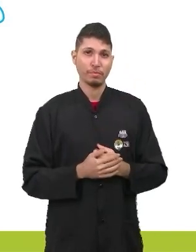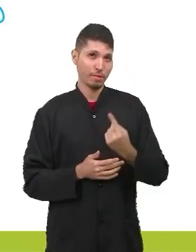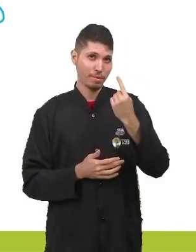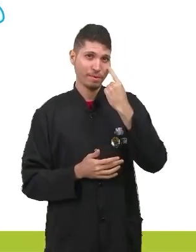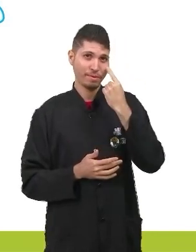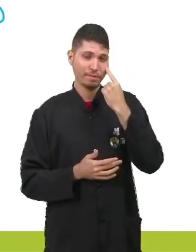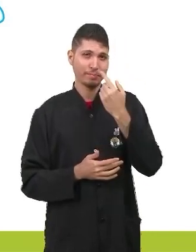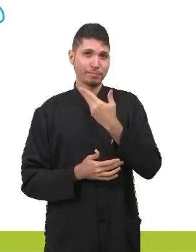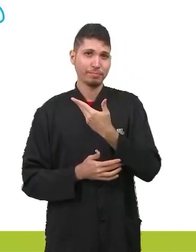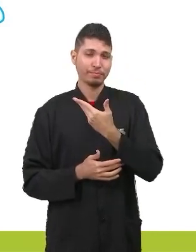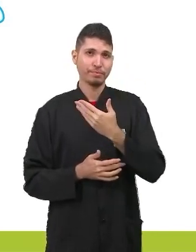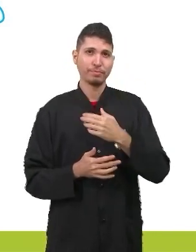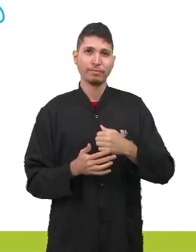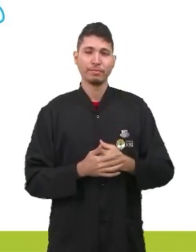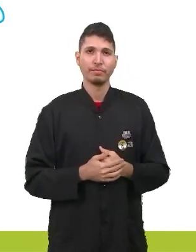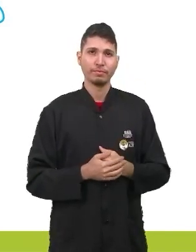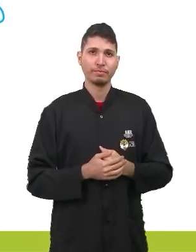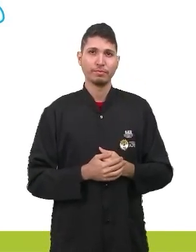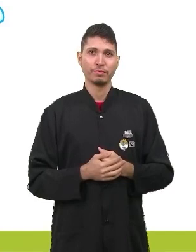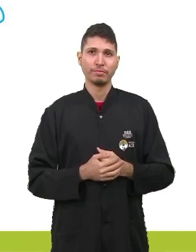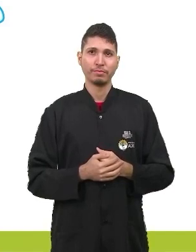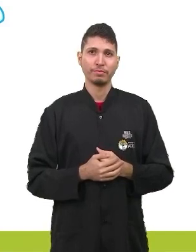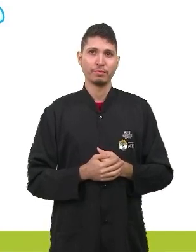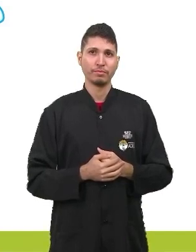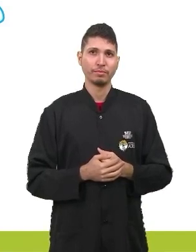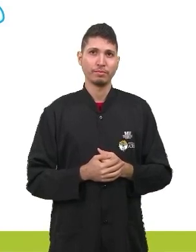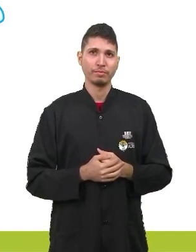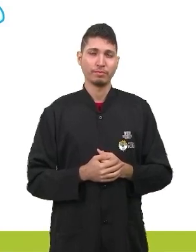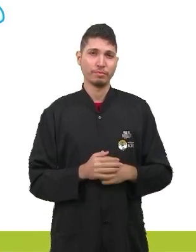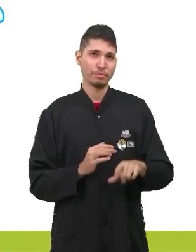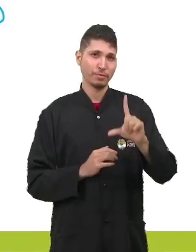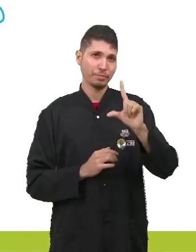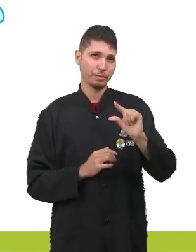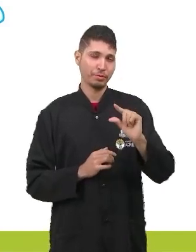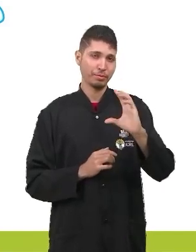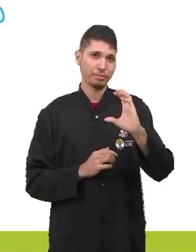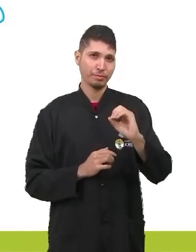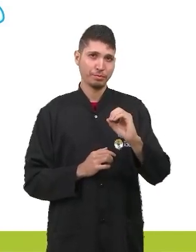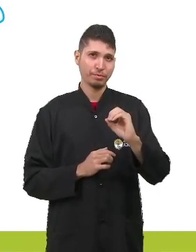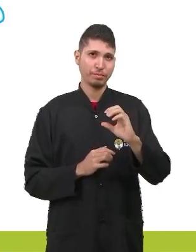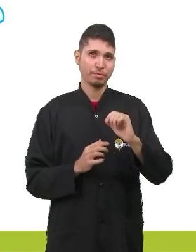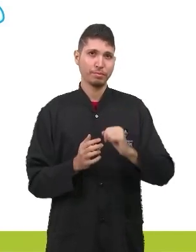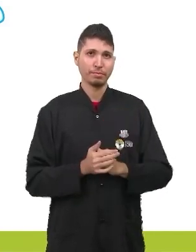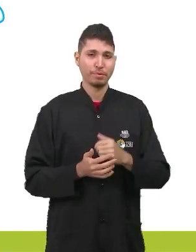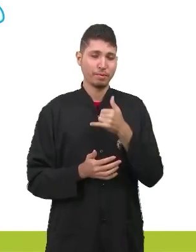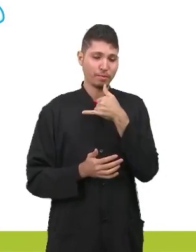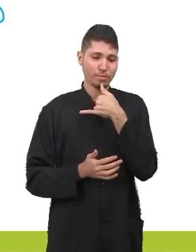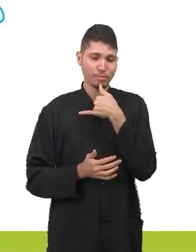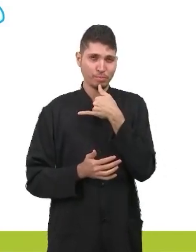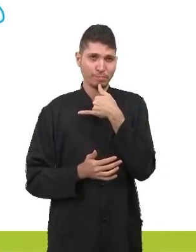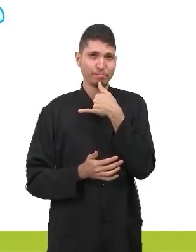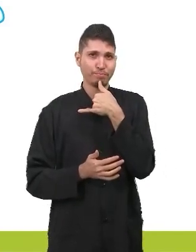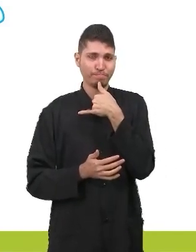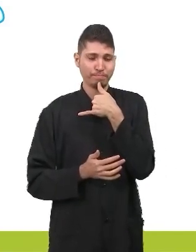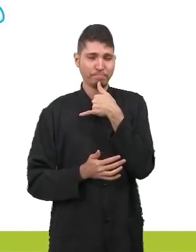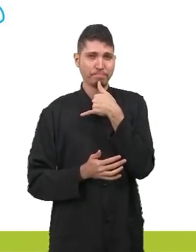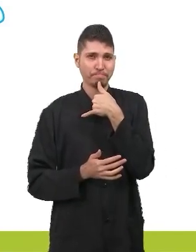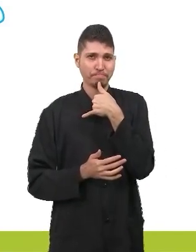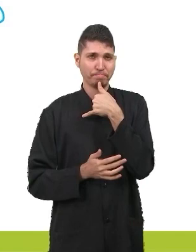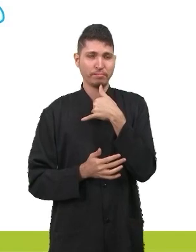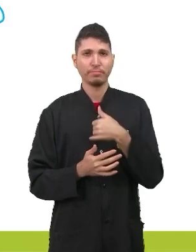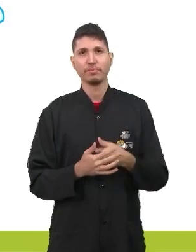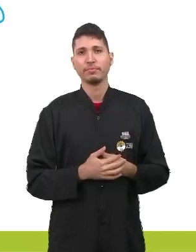ver que você tem aqui o valor, né? E ele está menor que zero, tá tristão aí, né? Borocochô, tá vendo? Ele está abaixo do